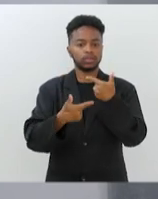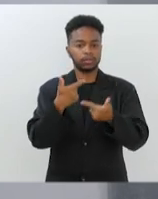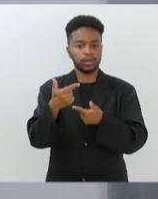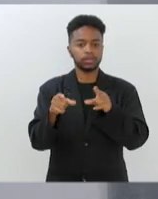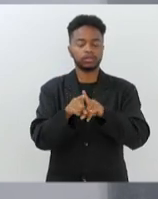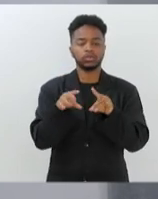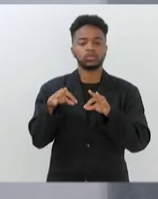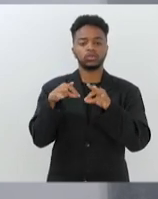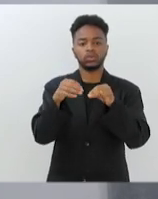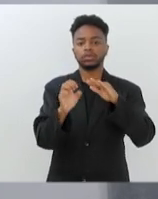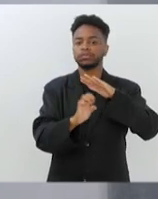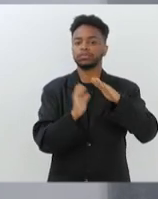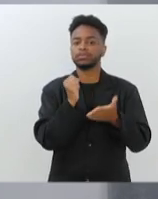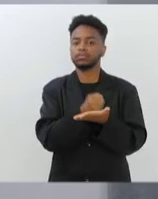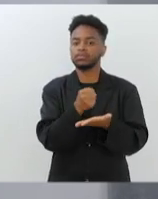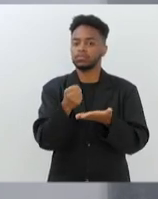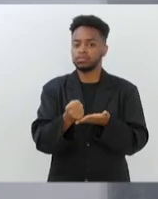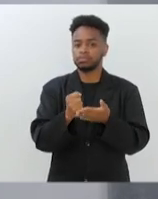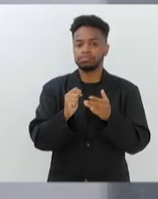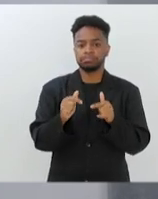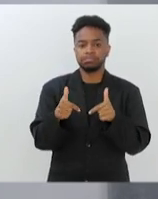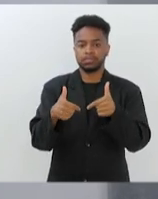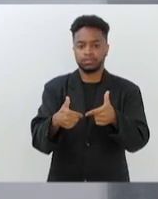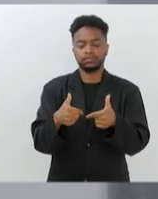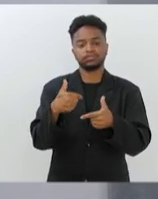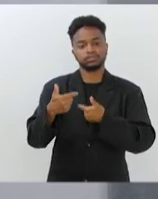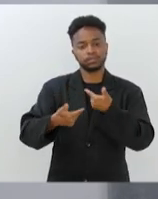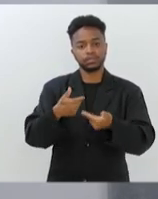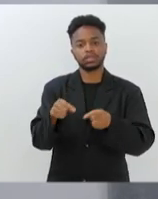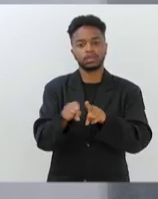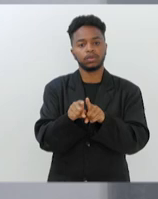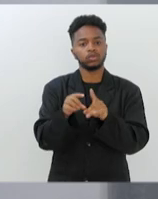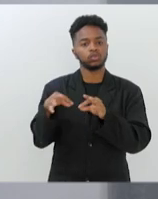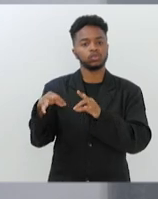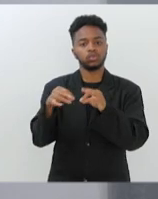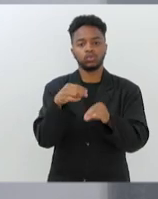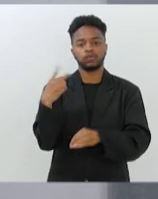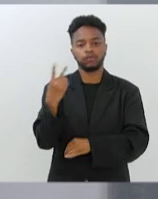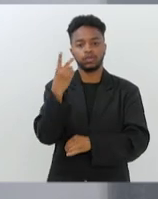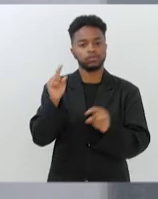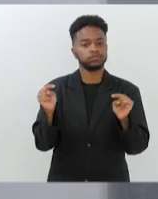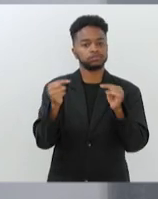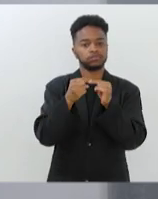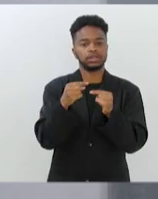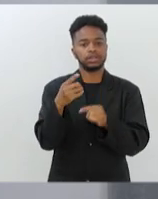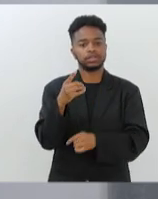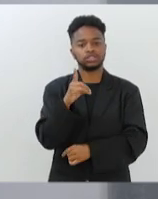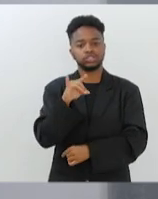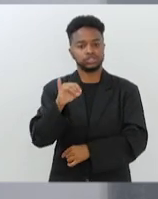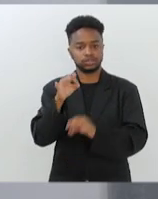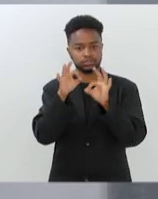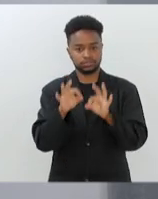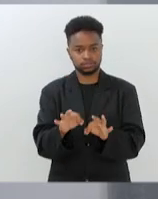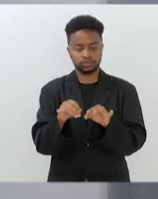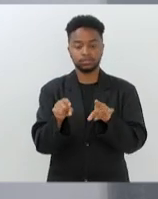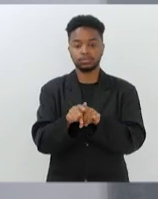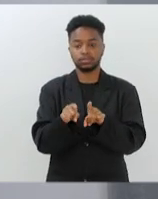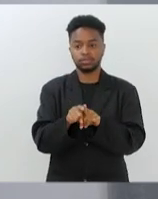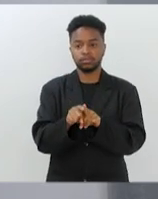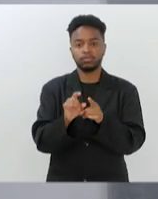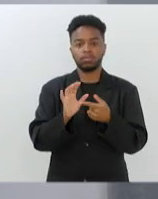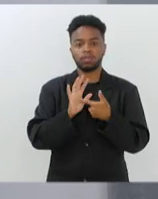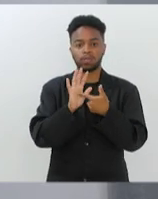para efetivação do serviço e todos os valores com suas respectivas datas de desembolso encaminhar a